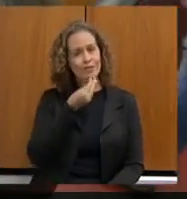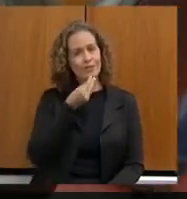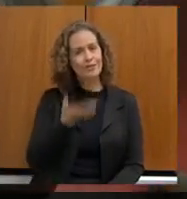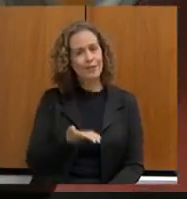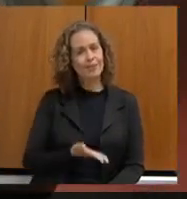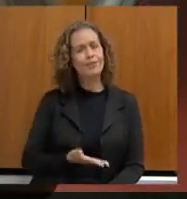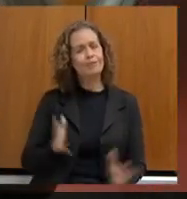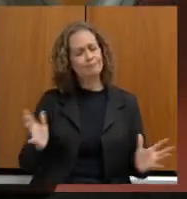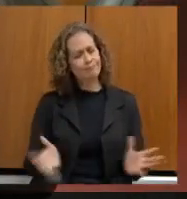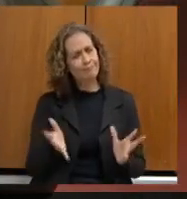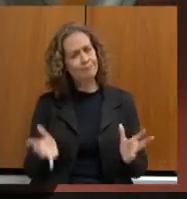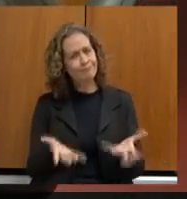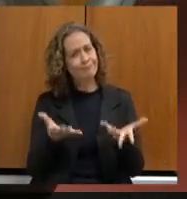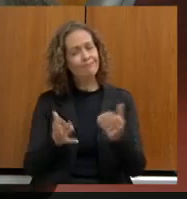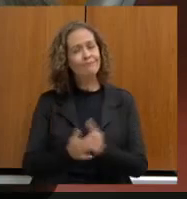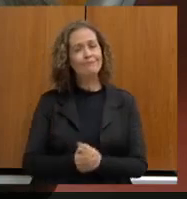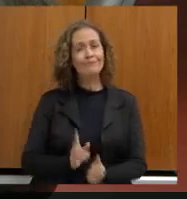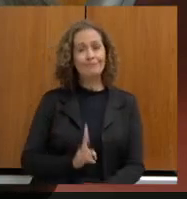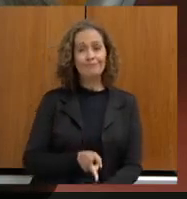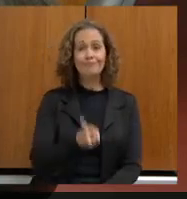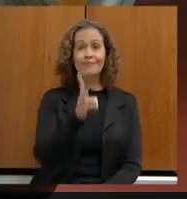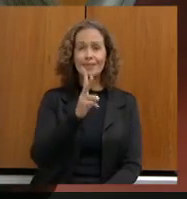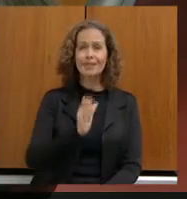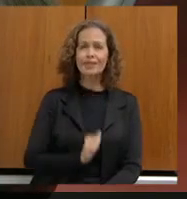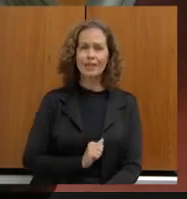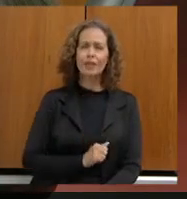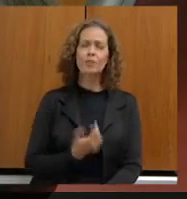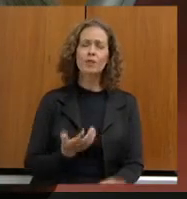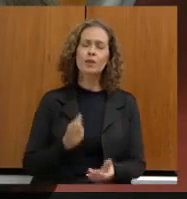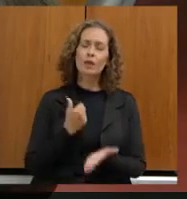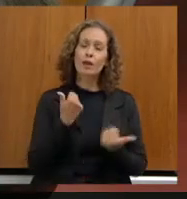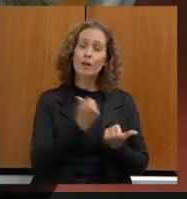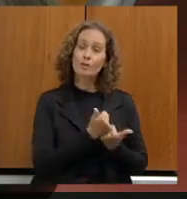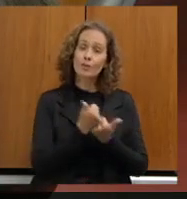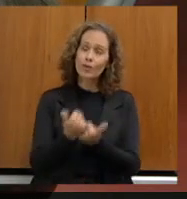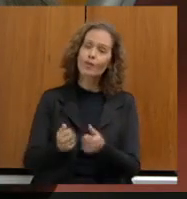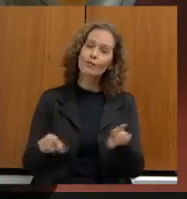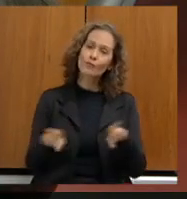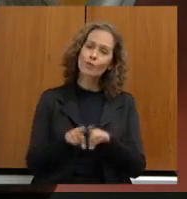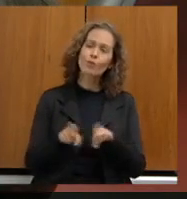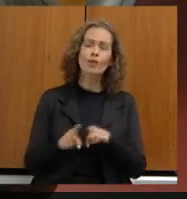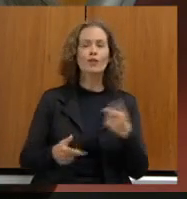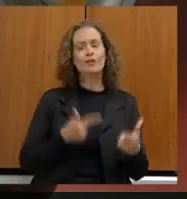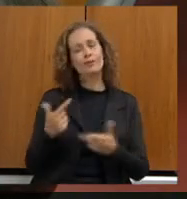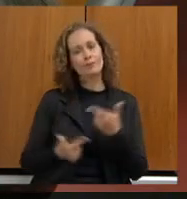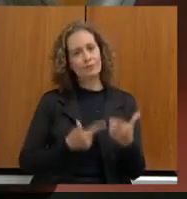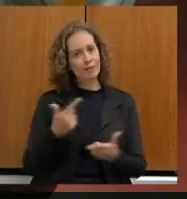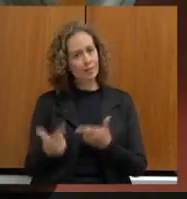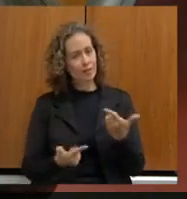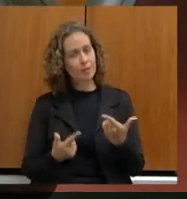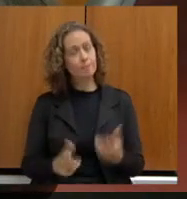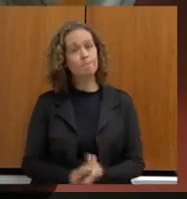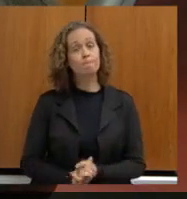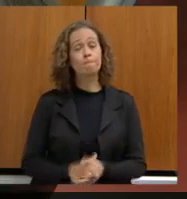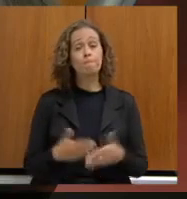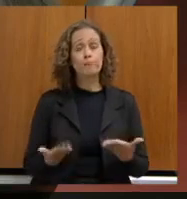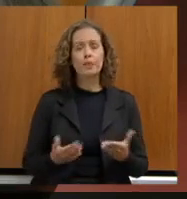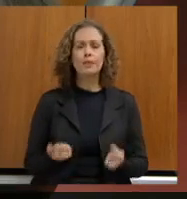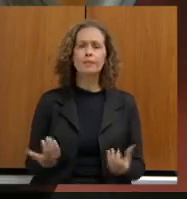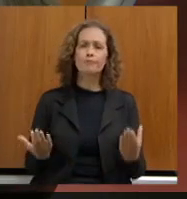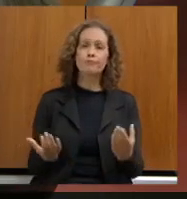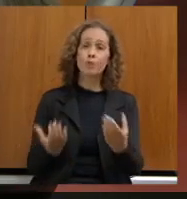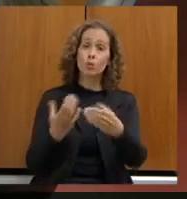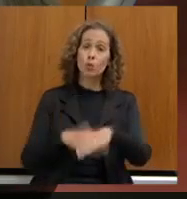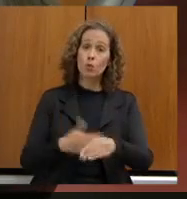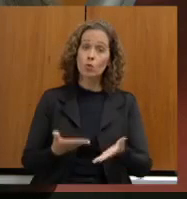centro de incentivo e pela presença constante nos nossos quartéis e apoiando também no que se refere ao concurso Esse